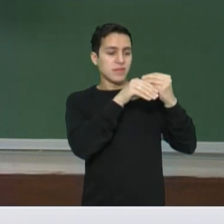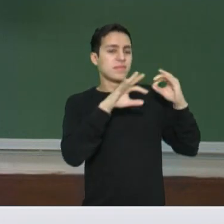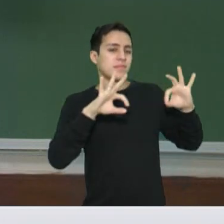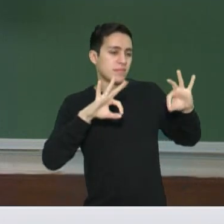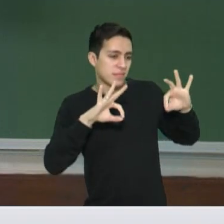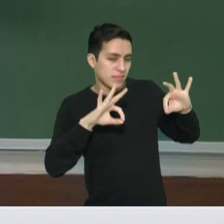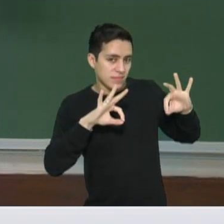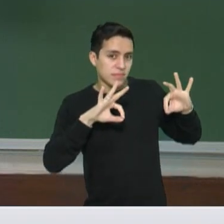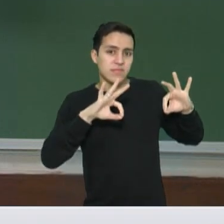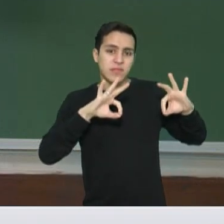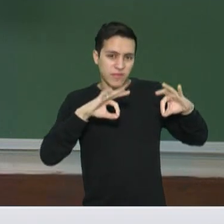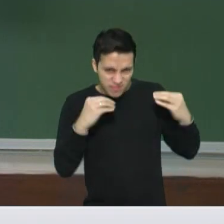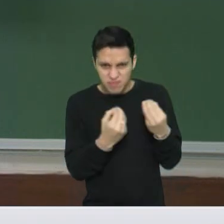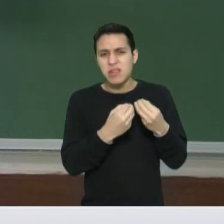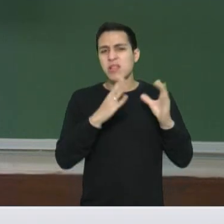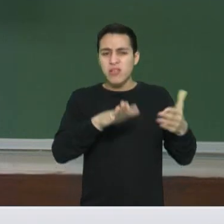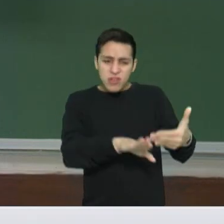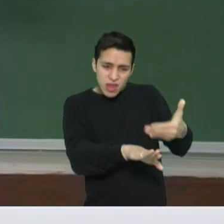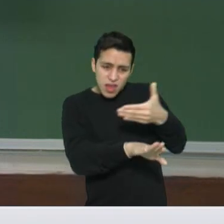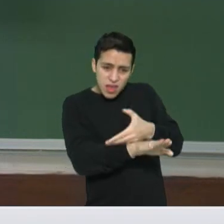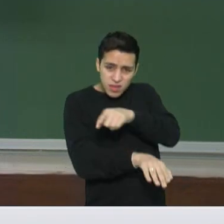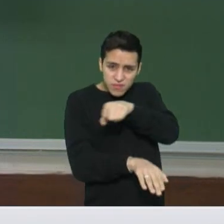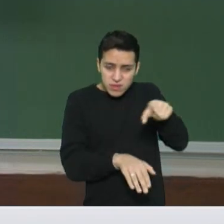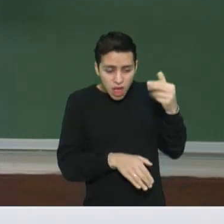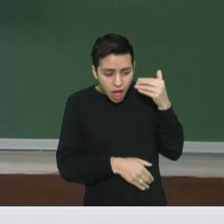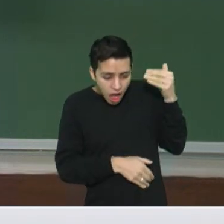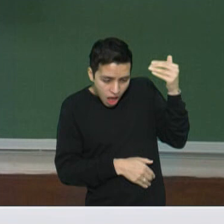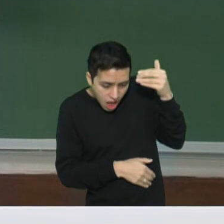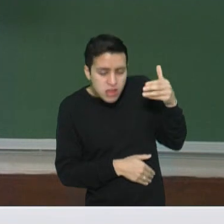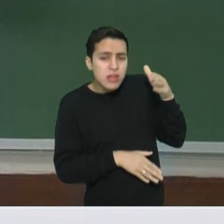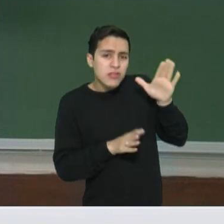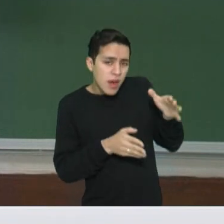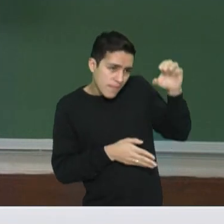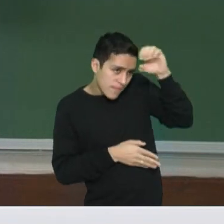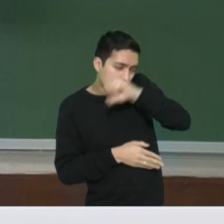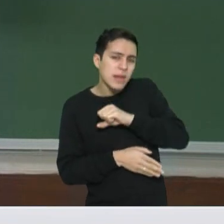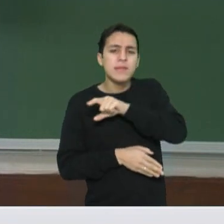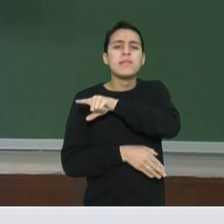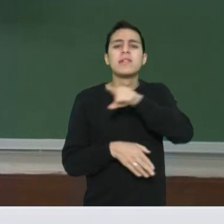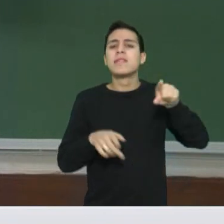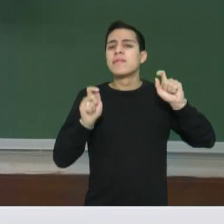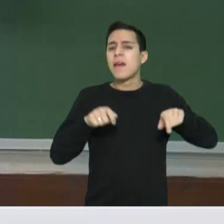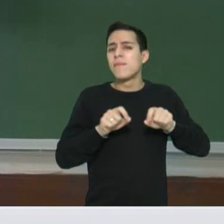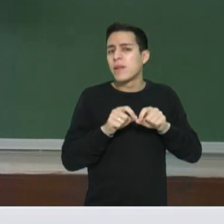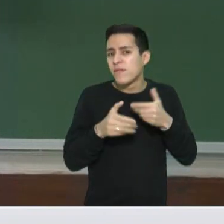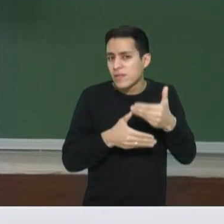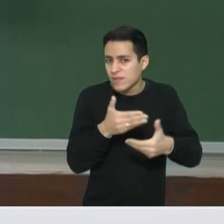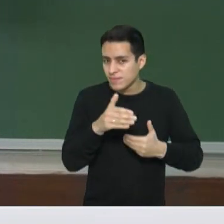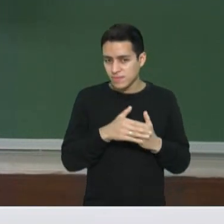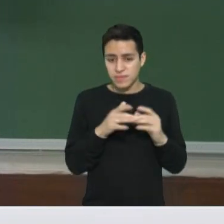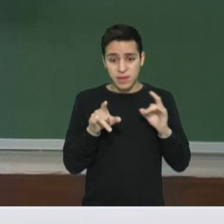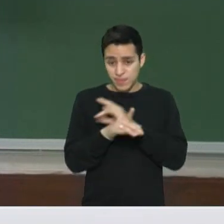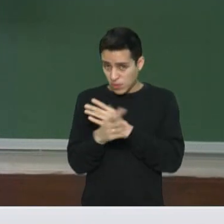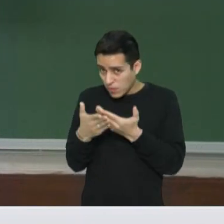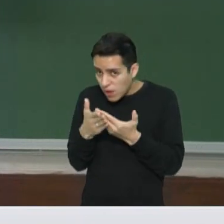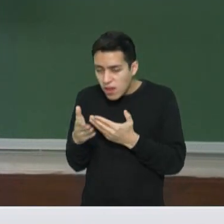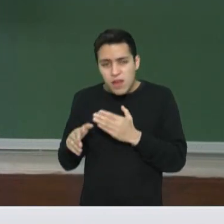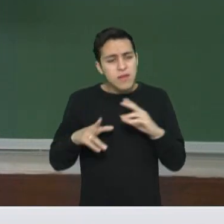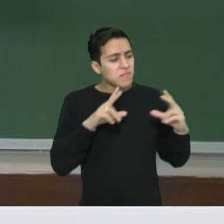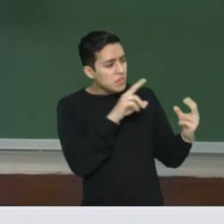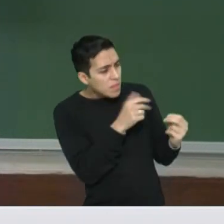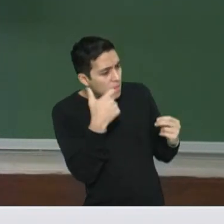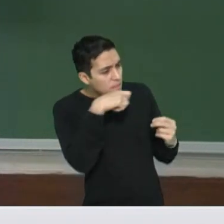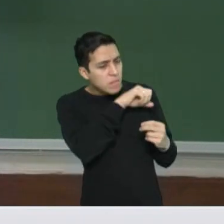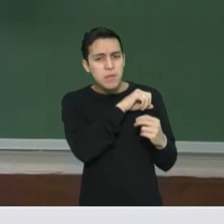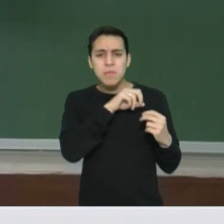né? Desde cedo você consiga perceber, aprender. Agora, o que você pode fazer depois dessa aula? Vai lá falar com a sua mãe, vai lá